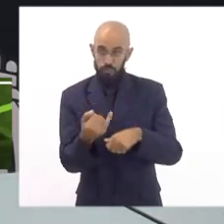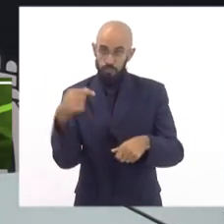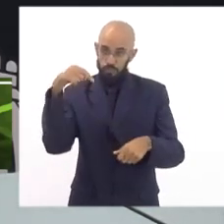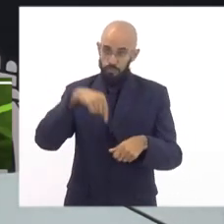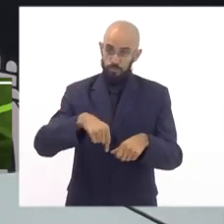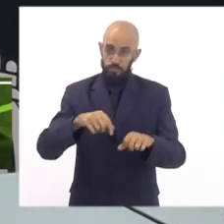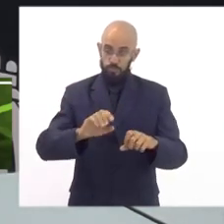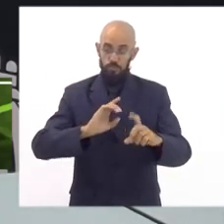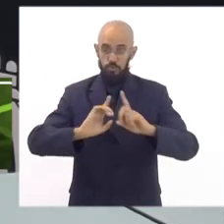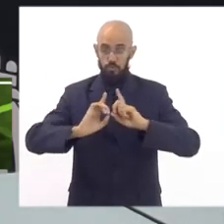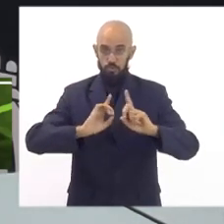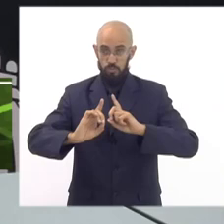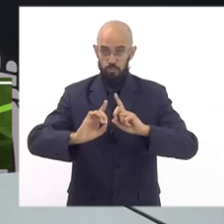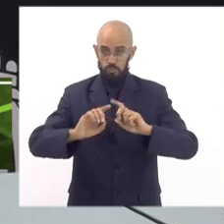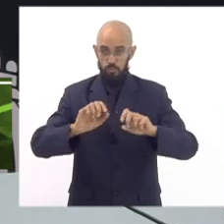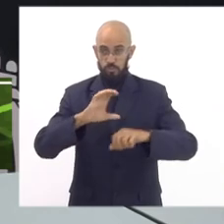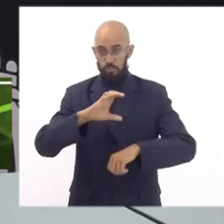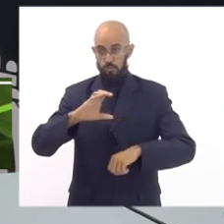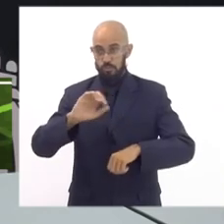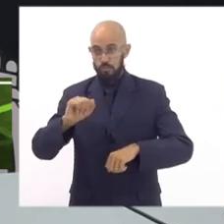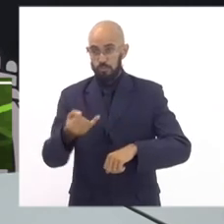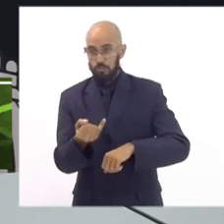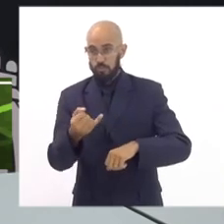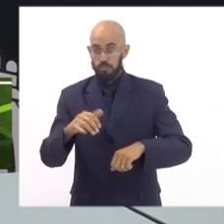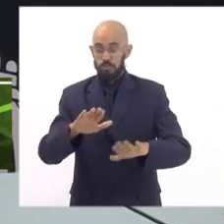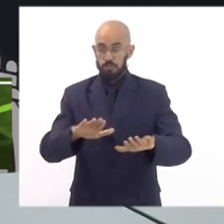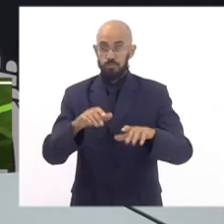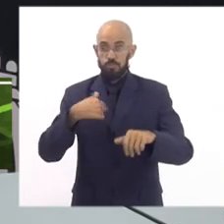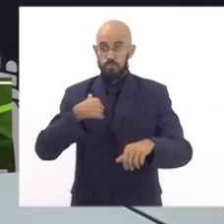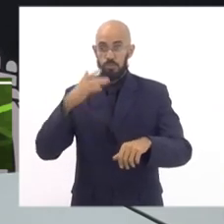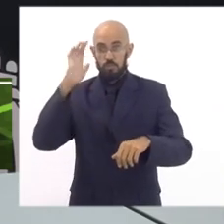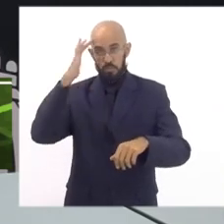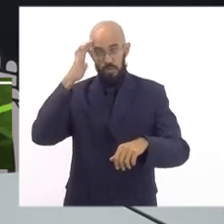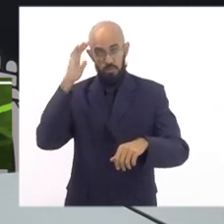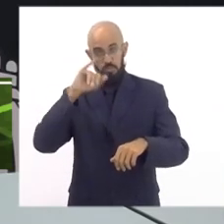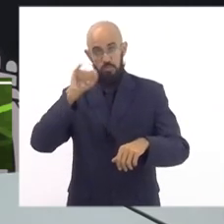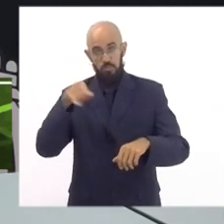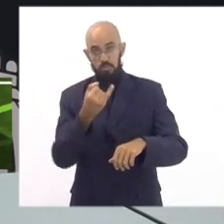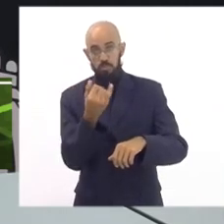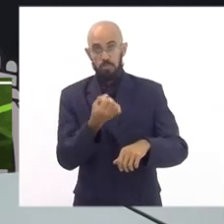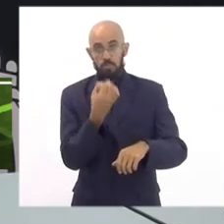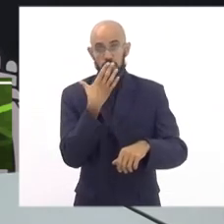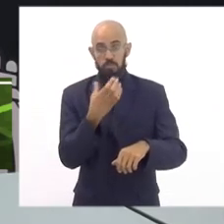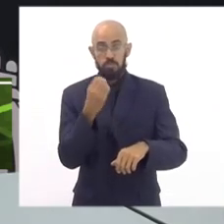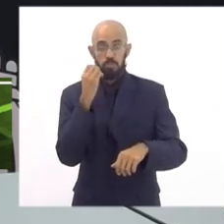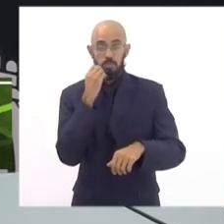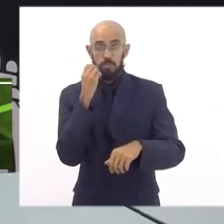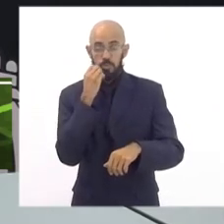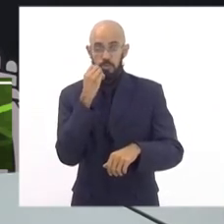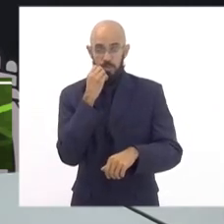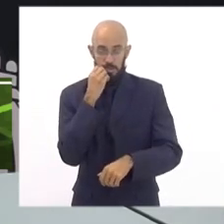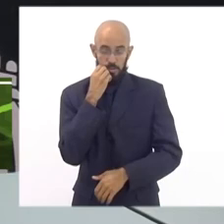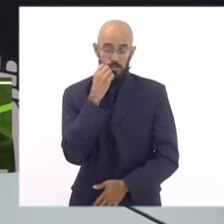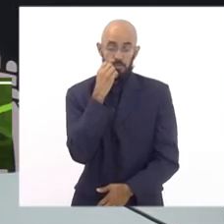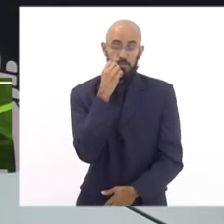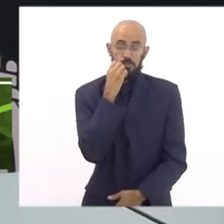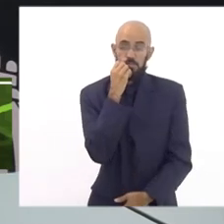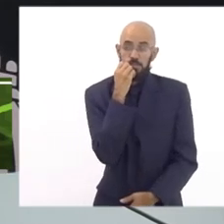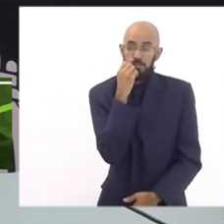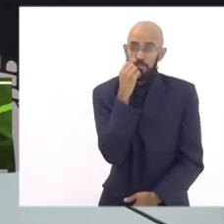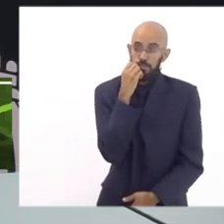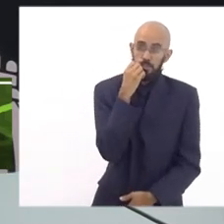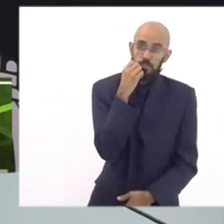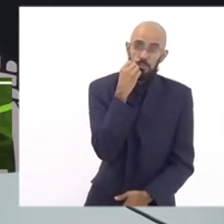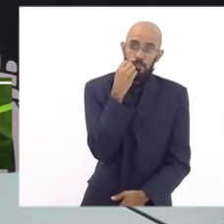CCJ, que eu acho extremamente oportuno. Se a gente, quem leu